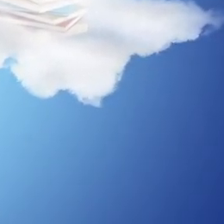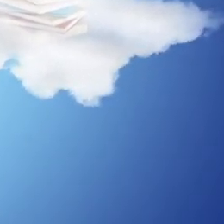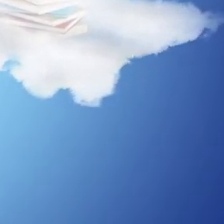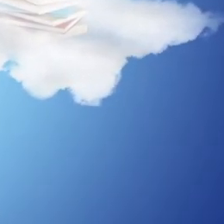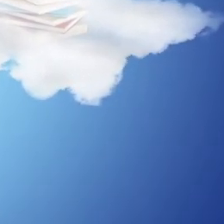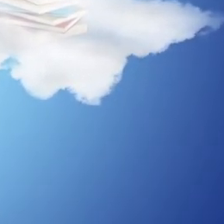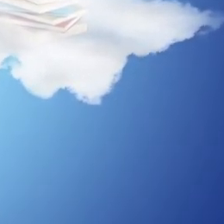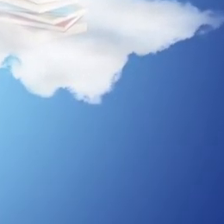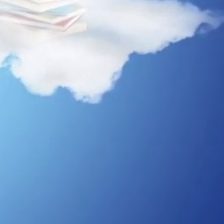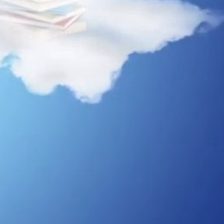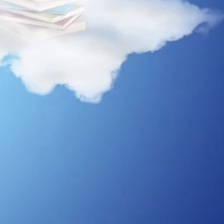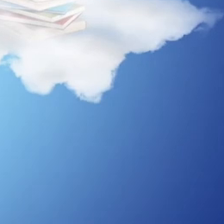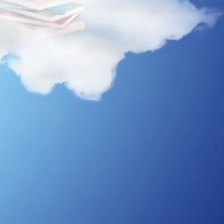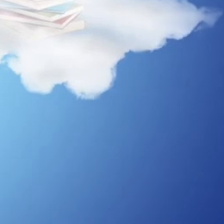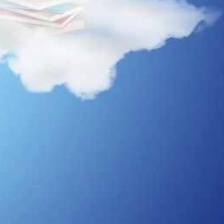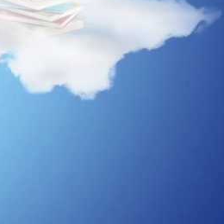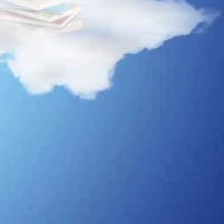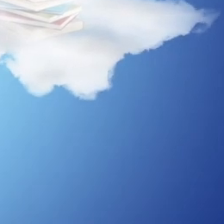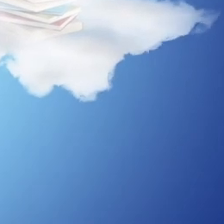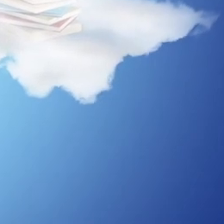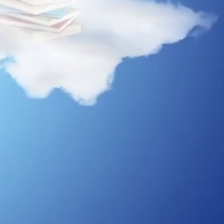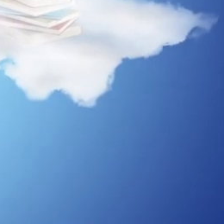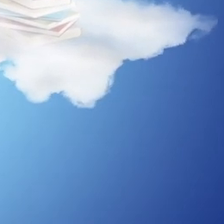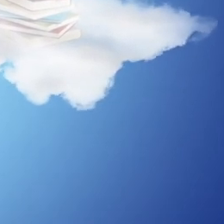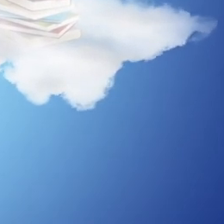de